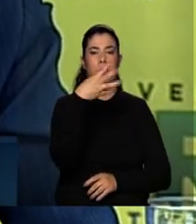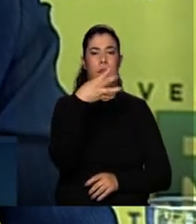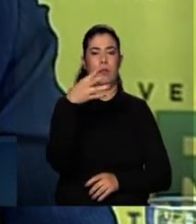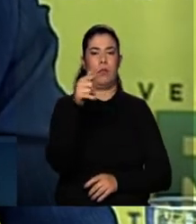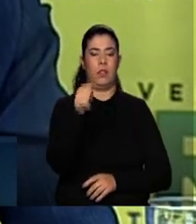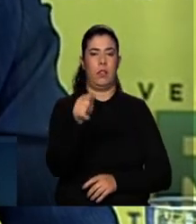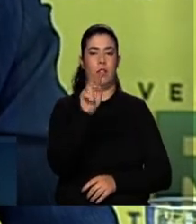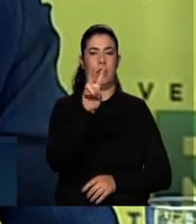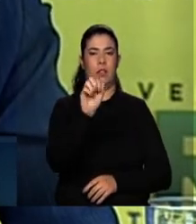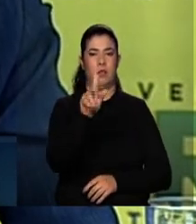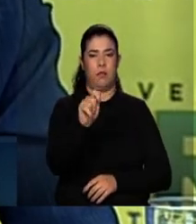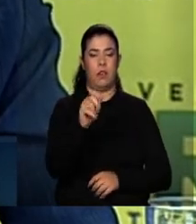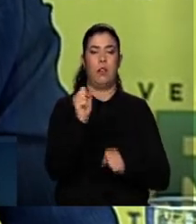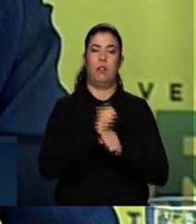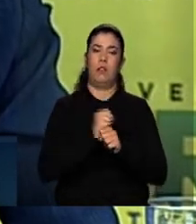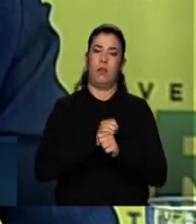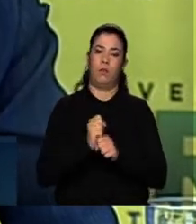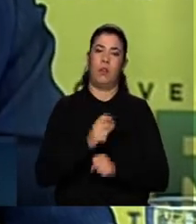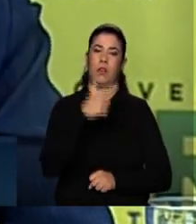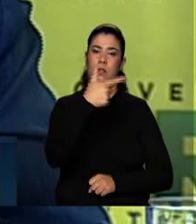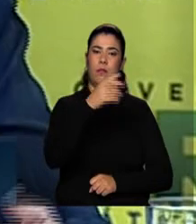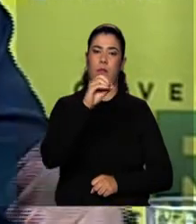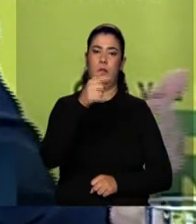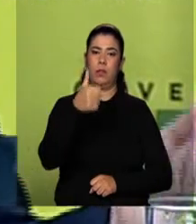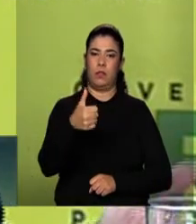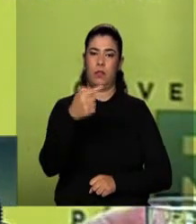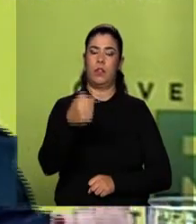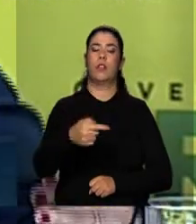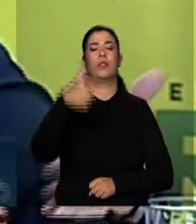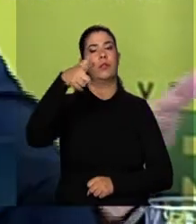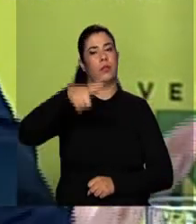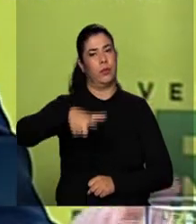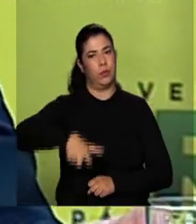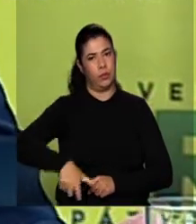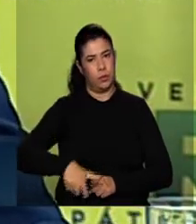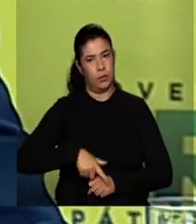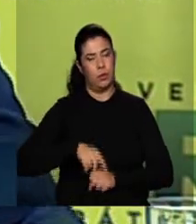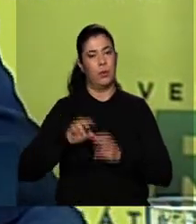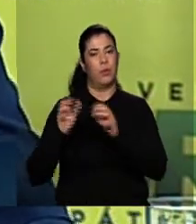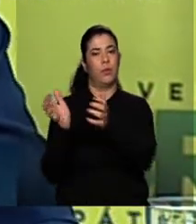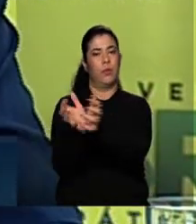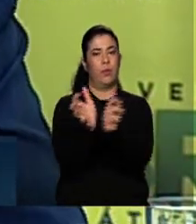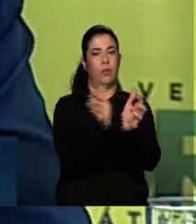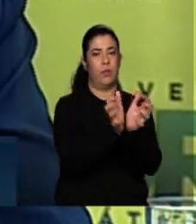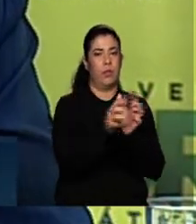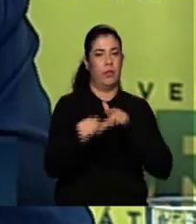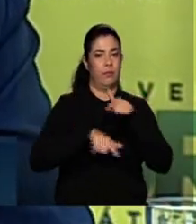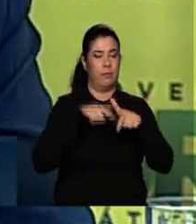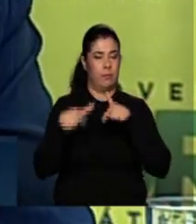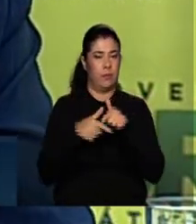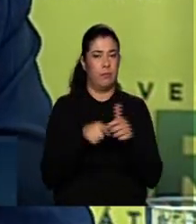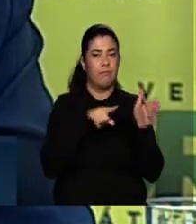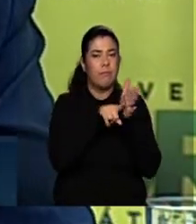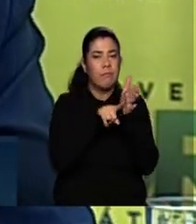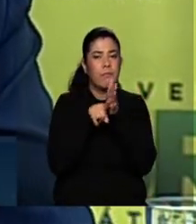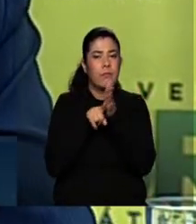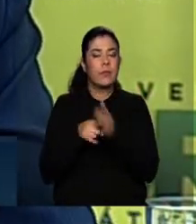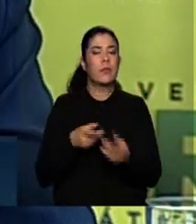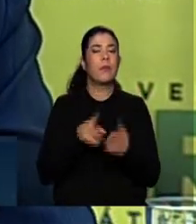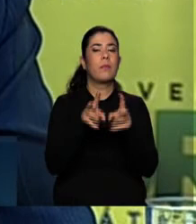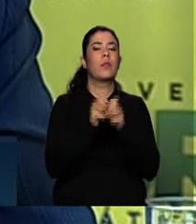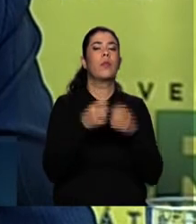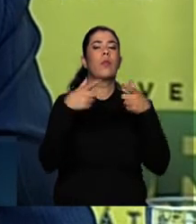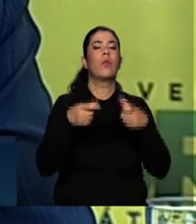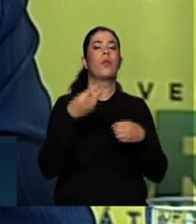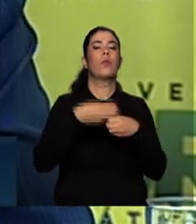11.447 vagas até 2017. Então, aí a gente tem que, de novo, reunir as equipes e verificar aonde que a gente vai levar